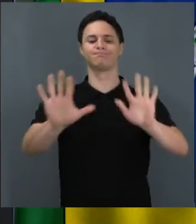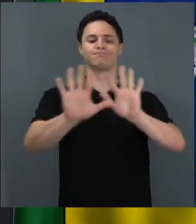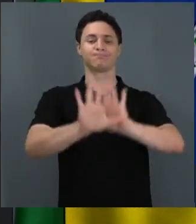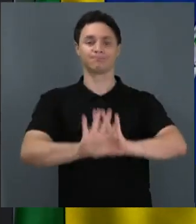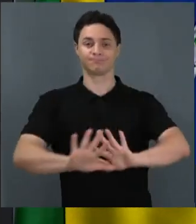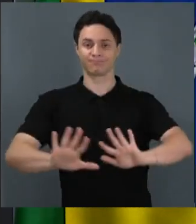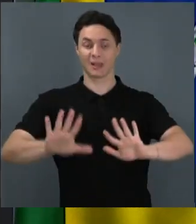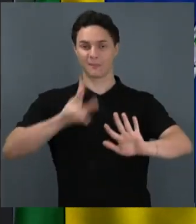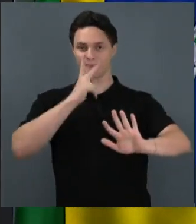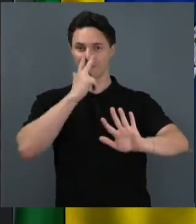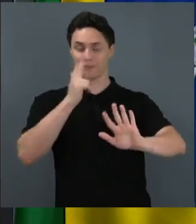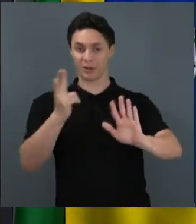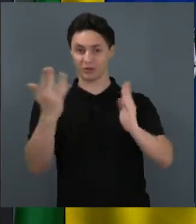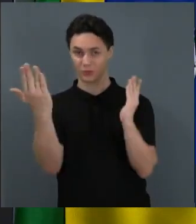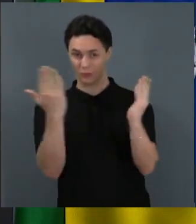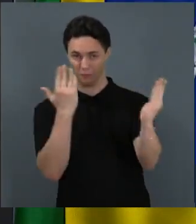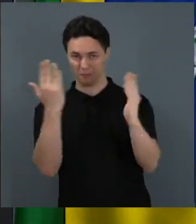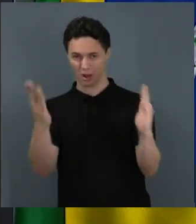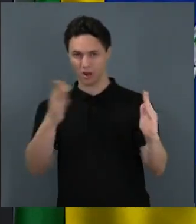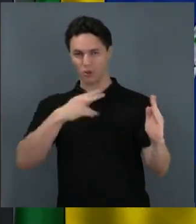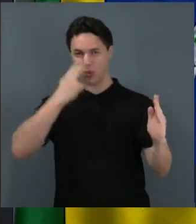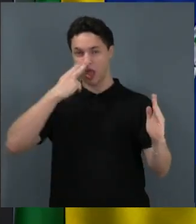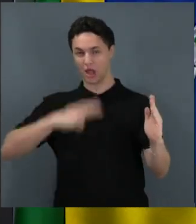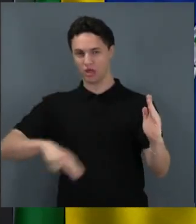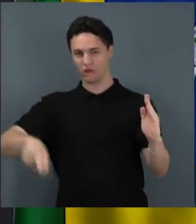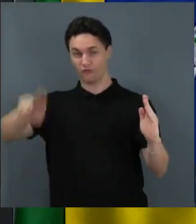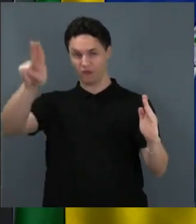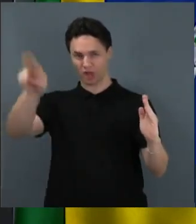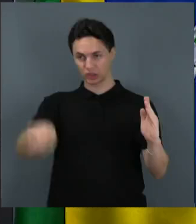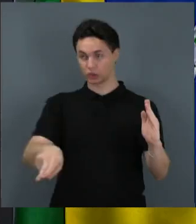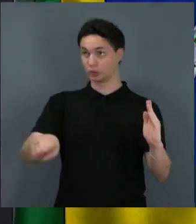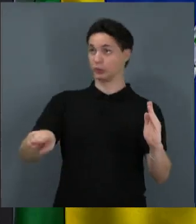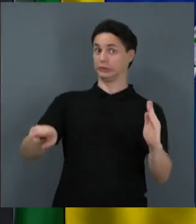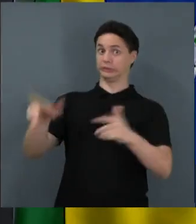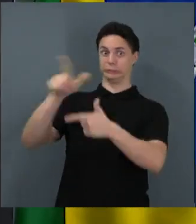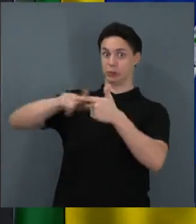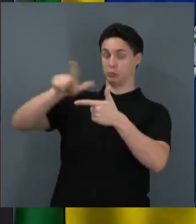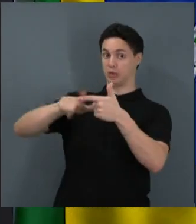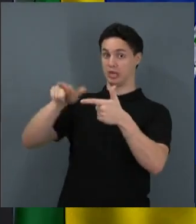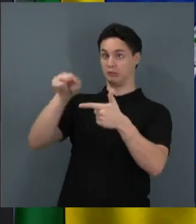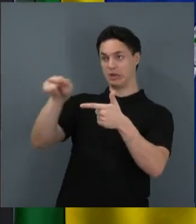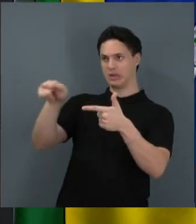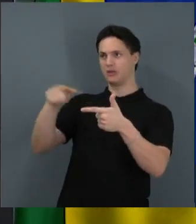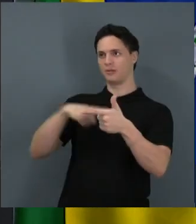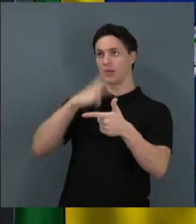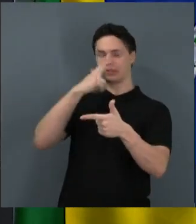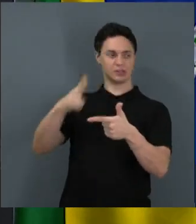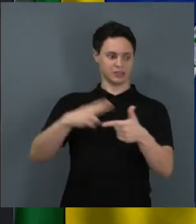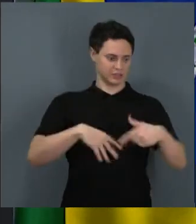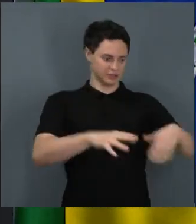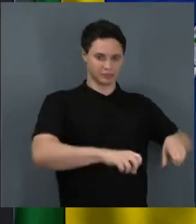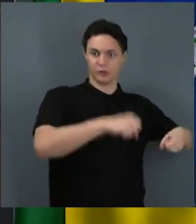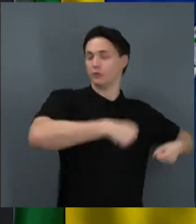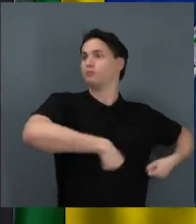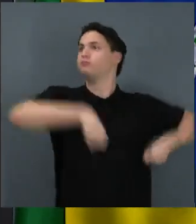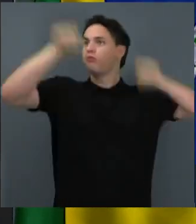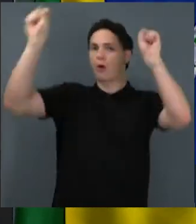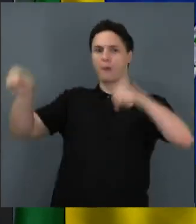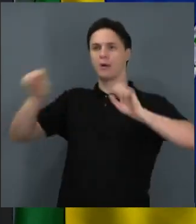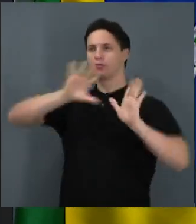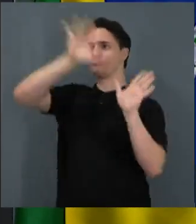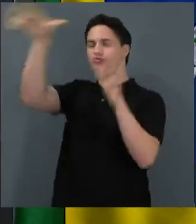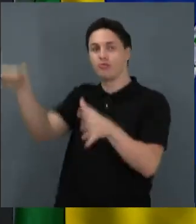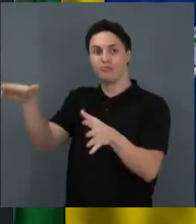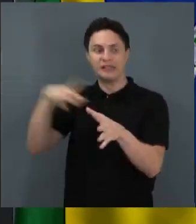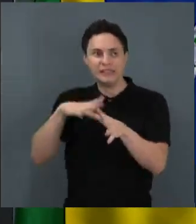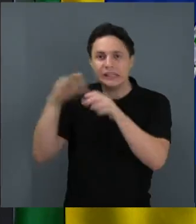coloca um elefante debaixo do tapete, o seu destino é tropeçar nesse elefante. Se o arcabouço fiscal, que